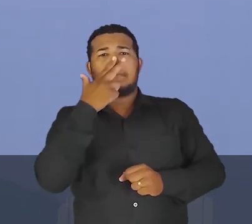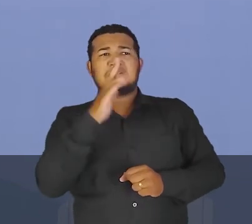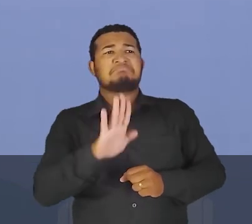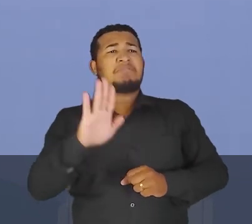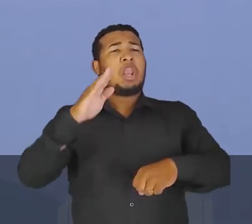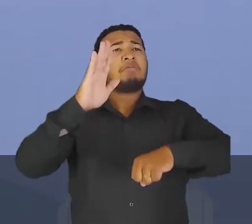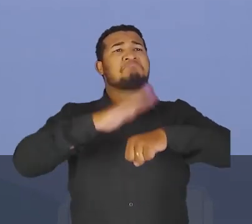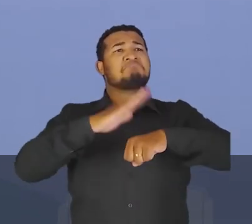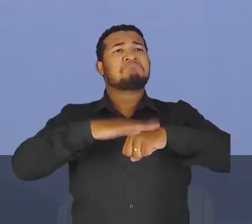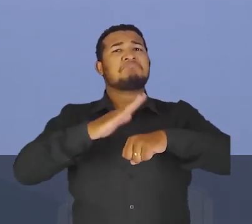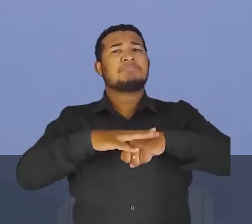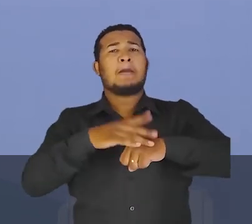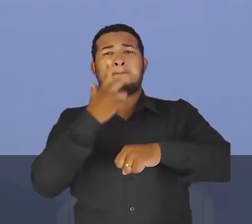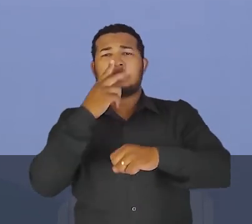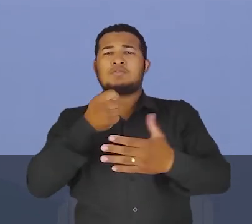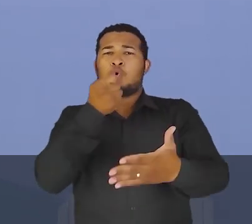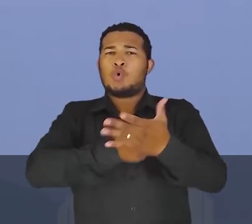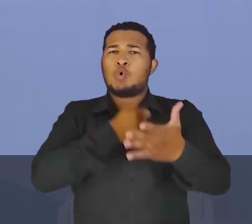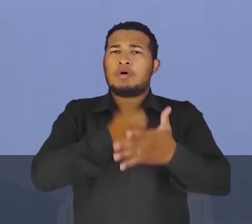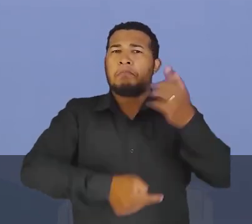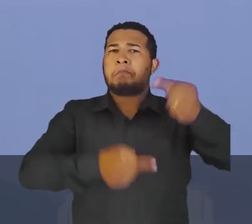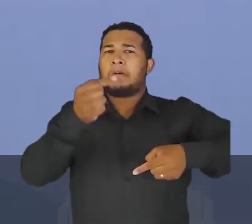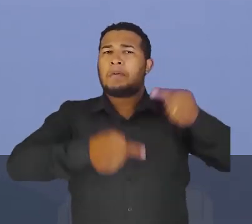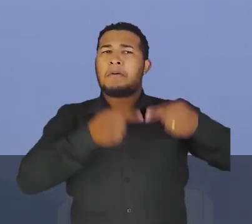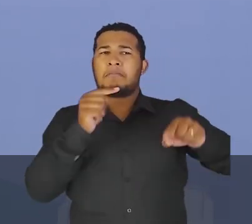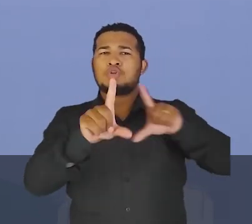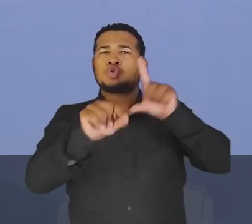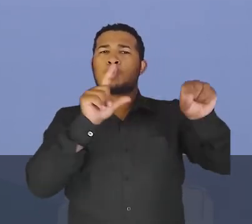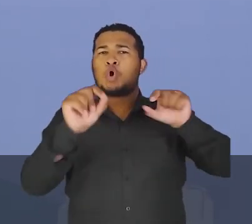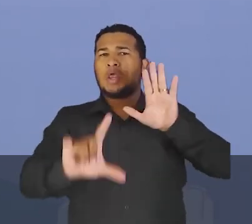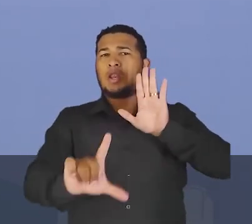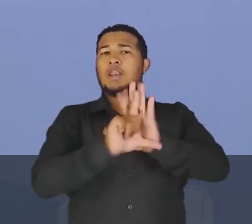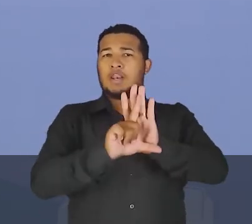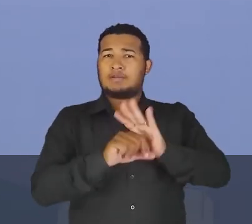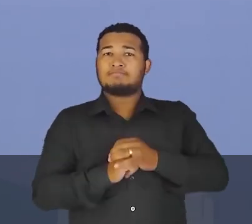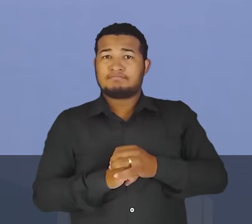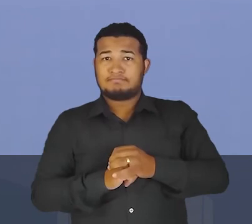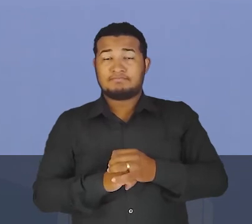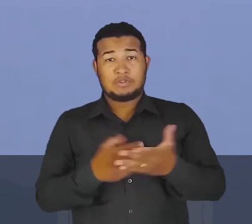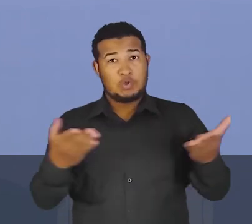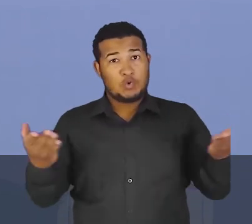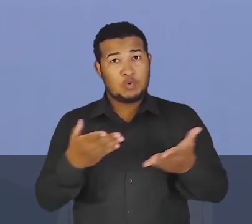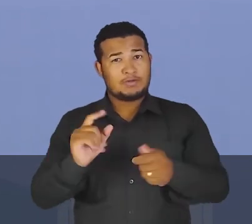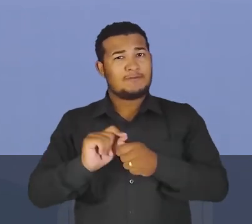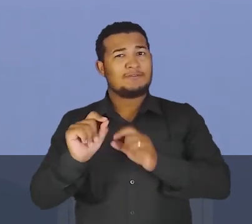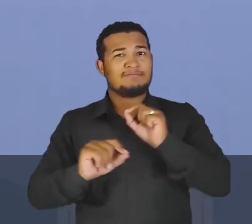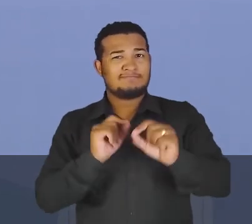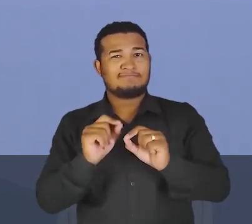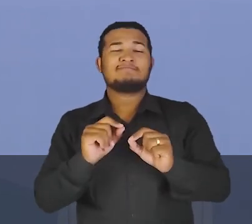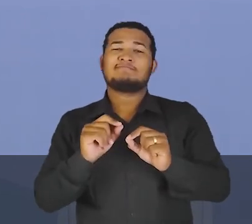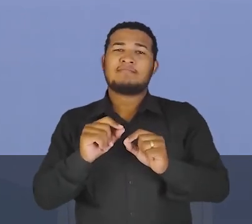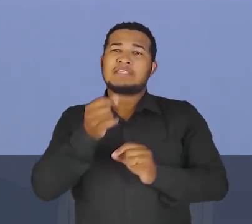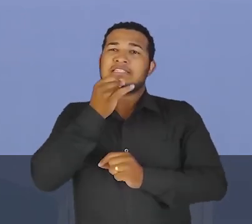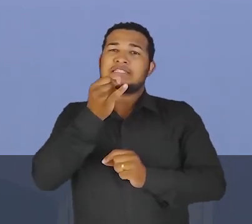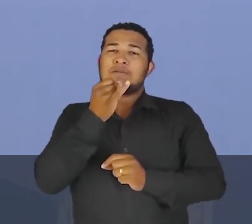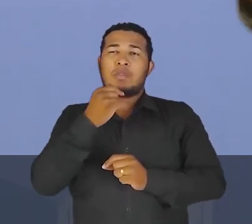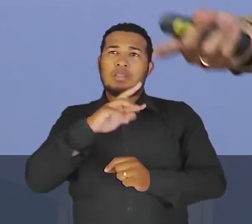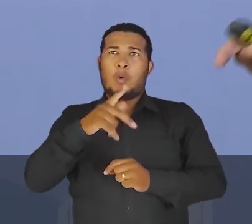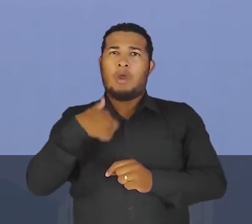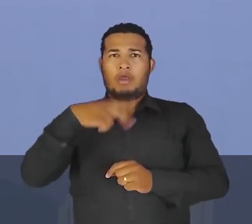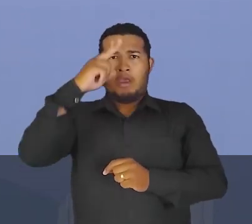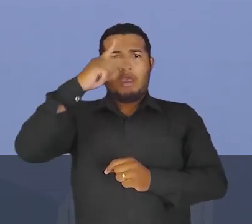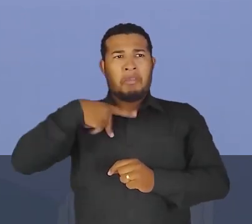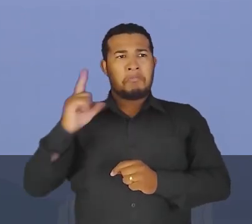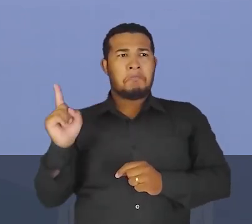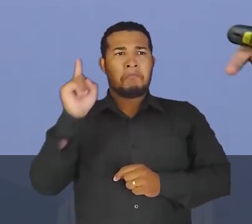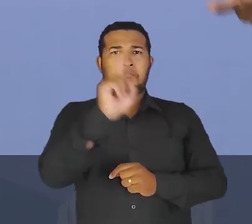eles mesmos iam lá, debatiam suas questões e escolhiam as suas leis. Hoje, o que a gente faz? A gente não é nós mesmos que vamos